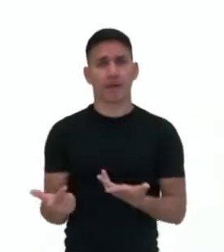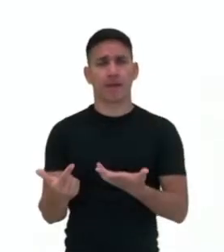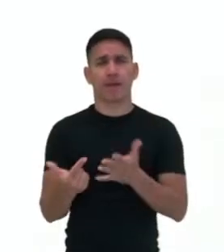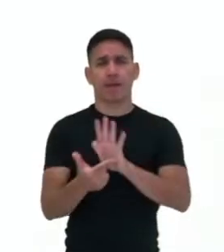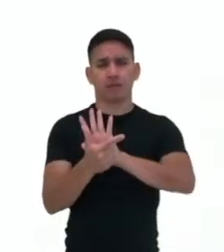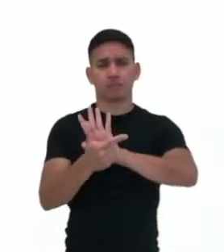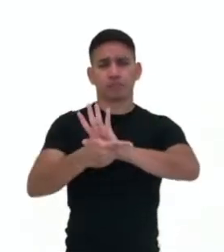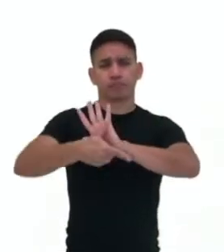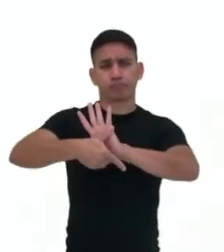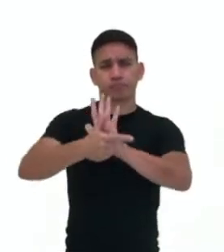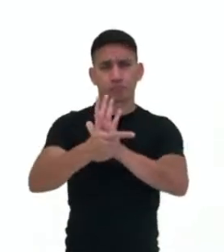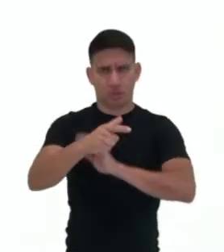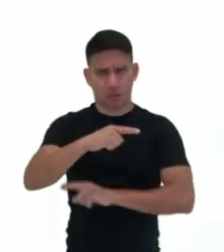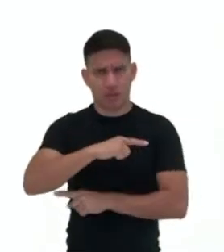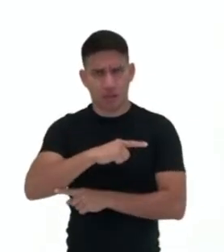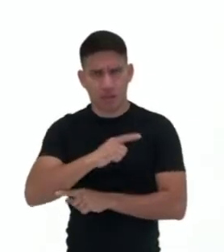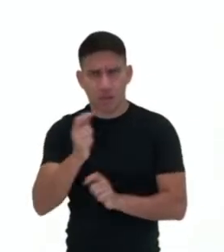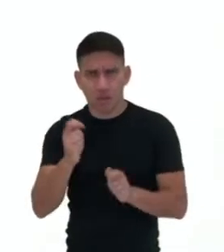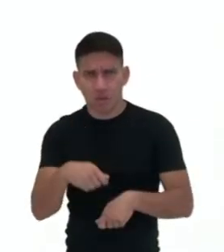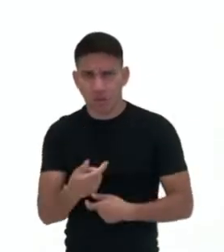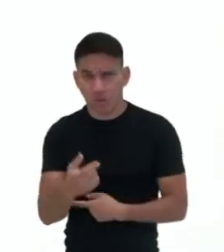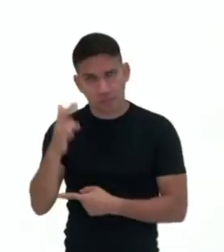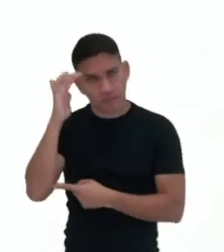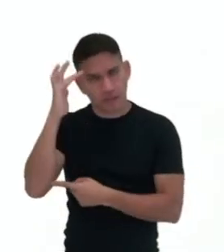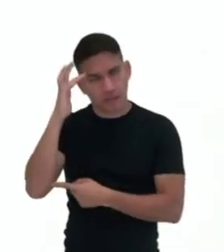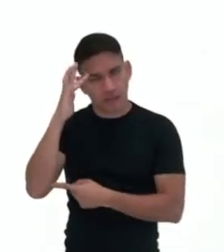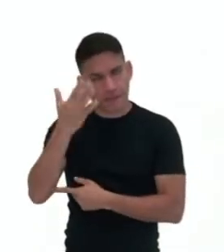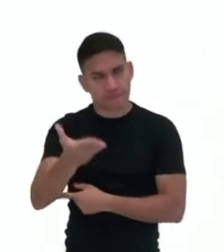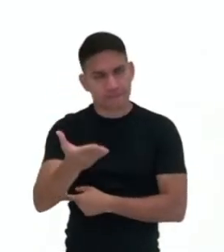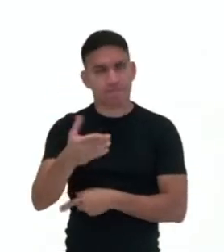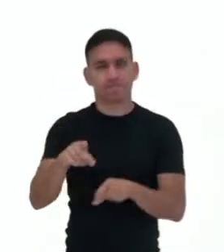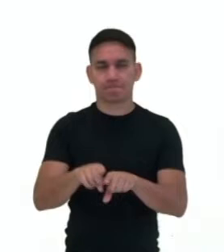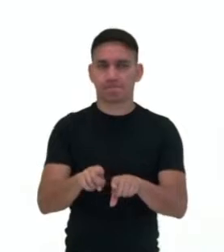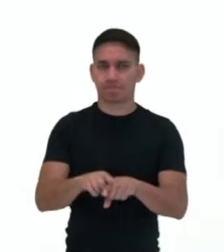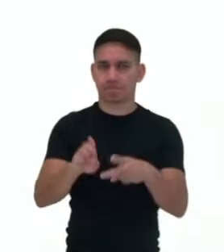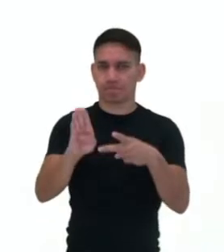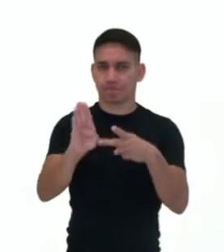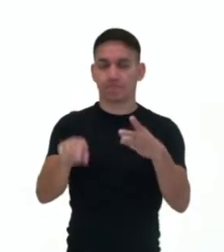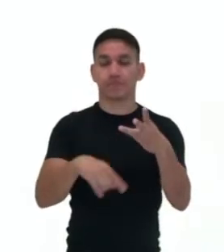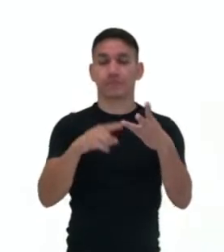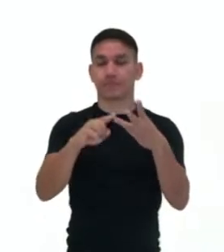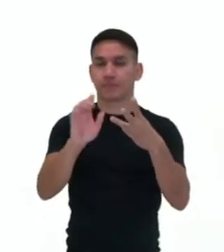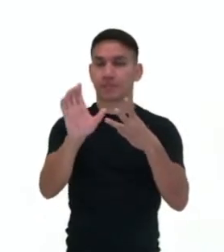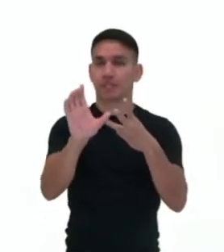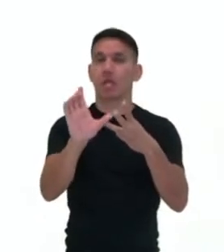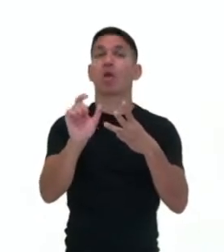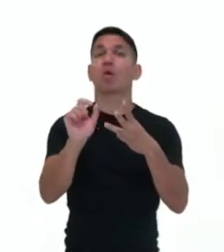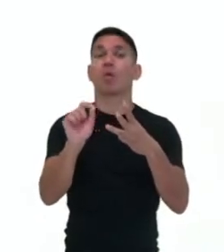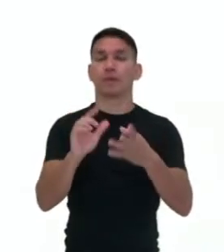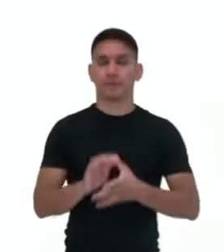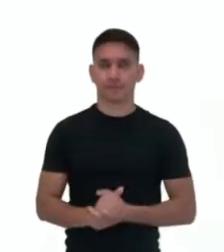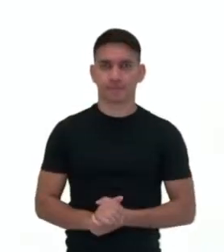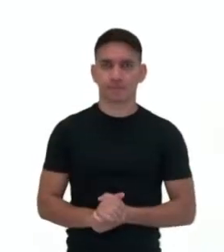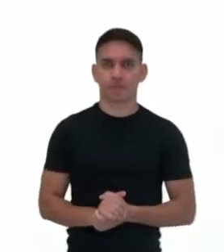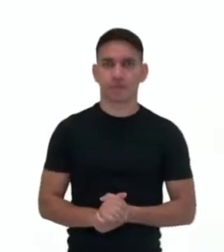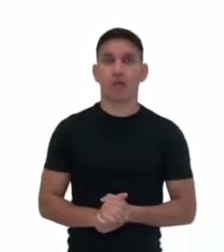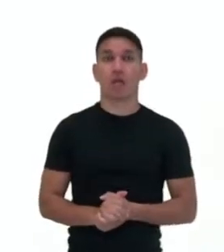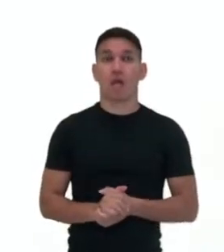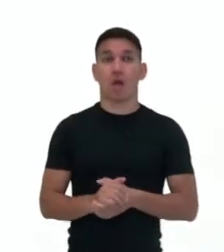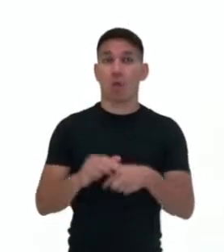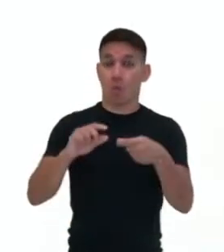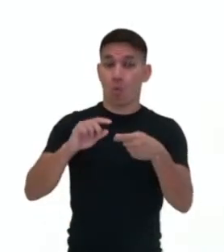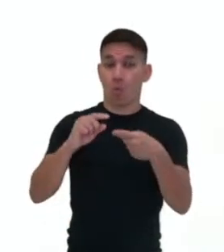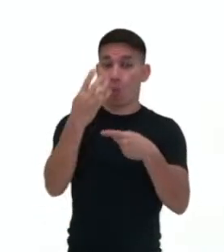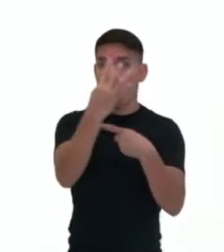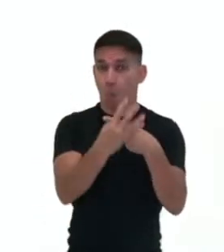horas que a gente pode encontrar esse ângulo reto? Então, pensa um pouquinho sobre isso ali na alternativa B. Na C, a gente tem ali as 4 horas de